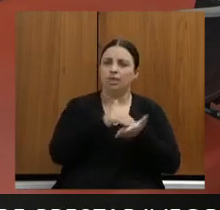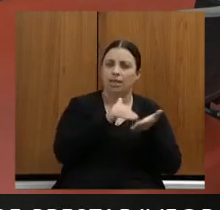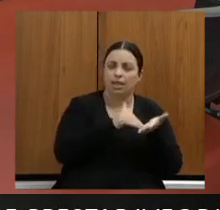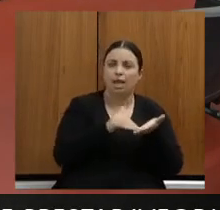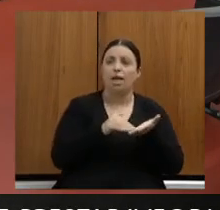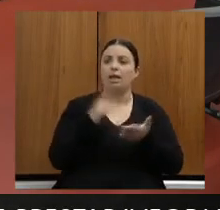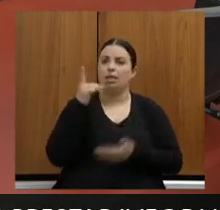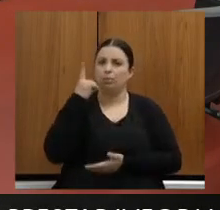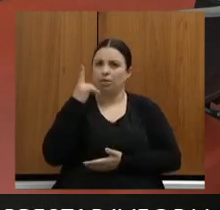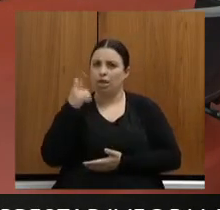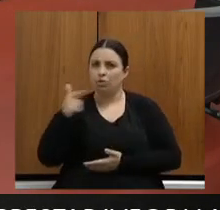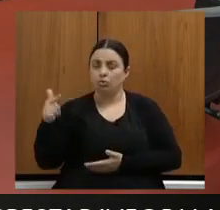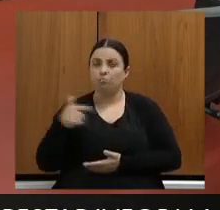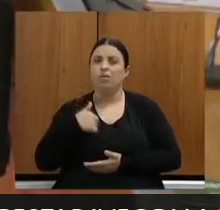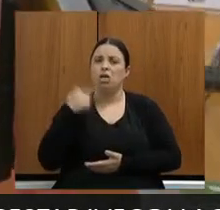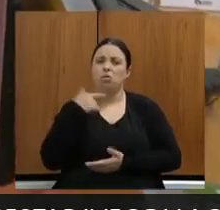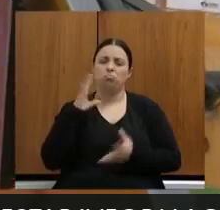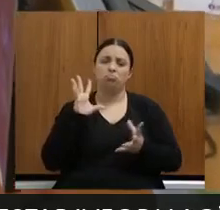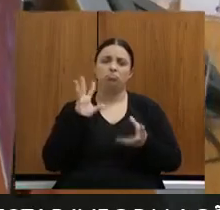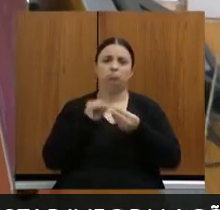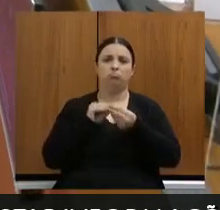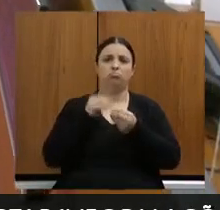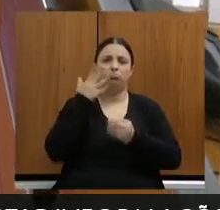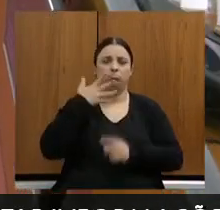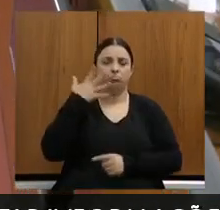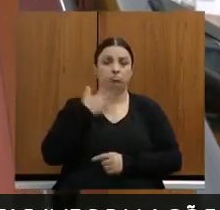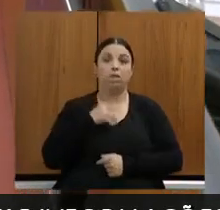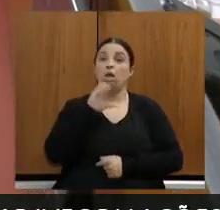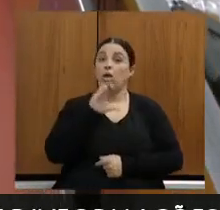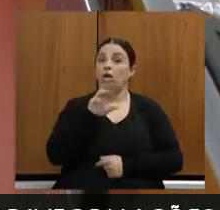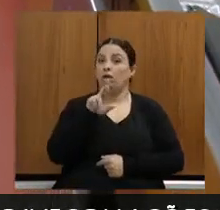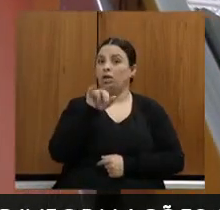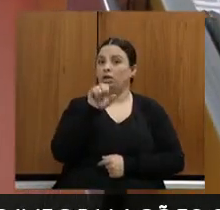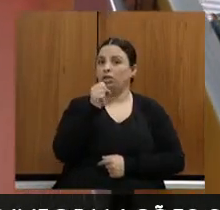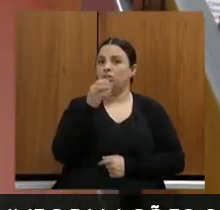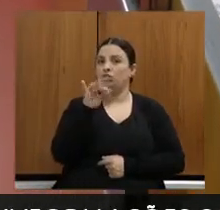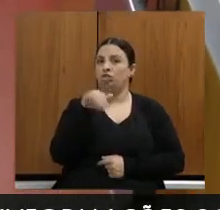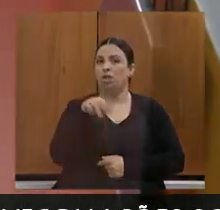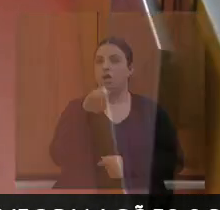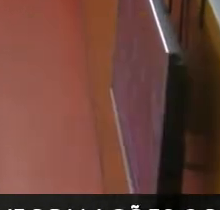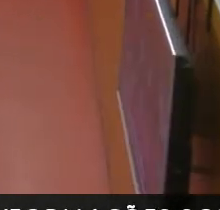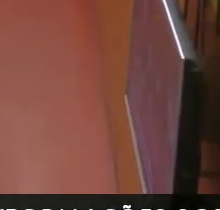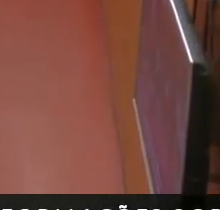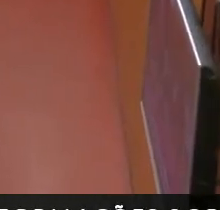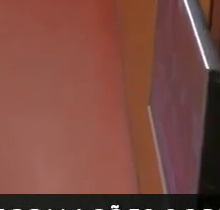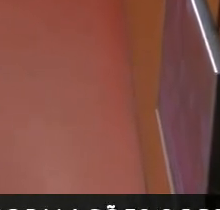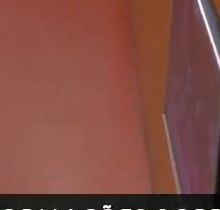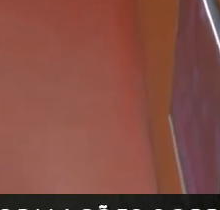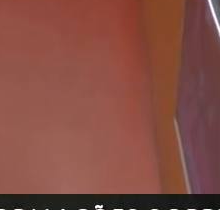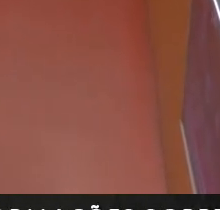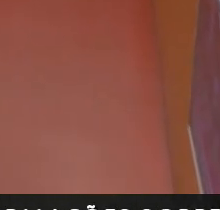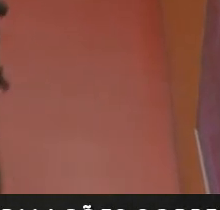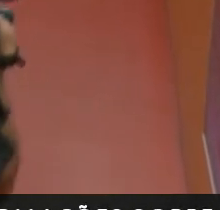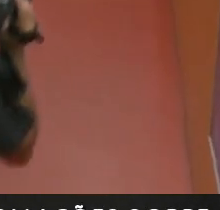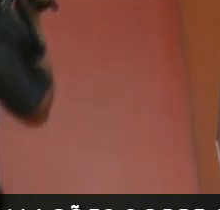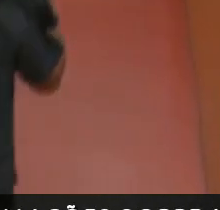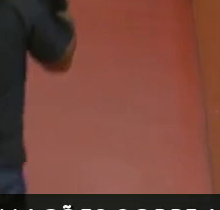o principal assunto foi tratado pelo deputado Cristiano Silveira essa preocupação com a questão dos